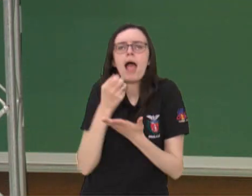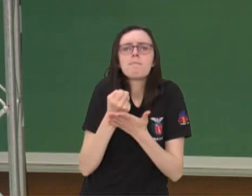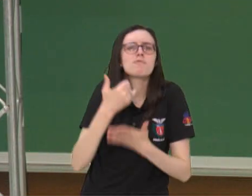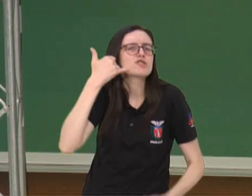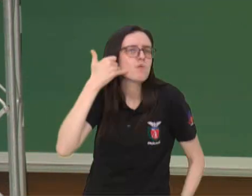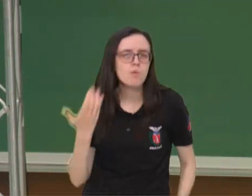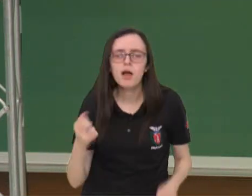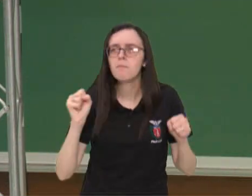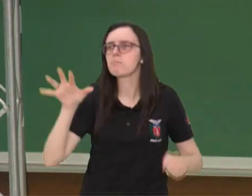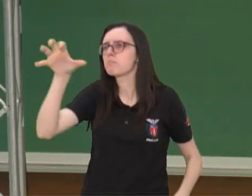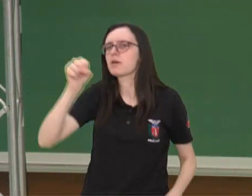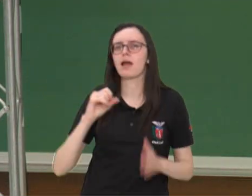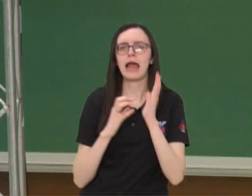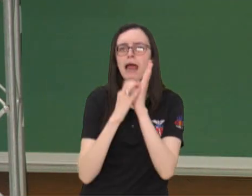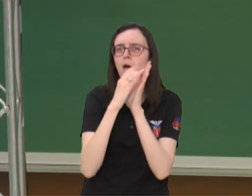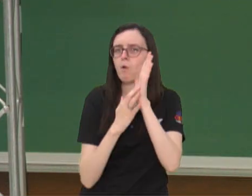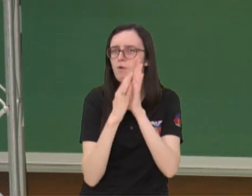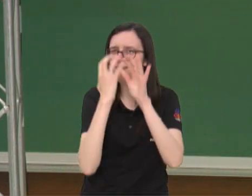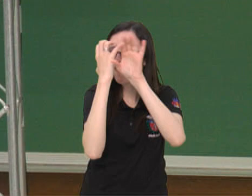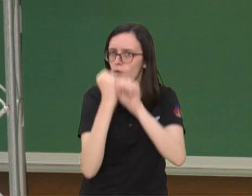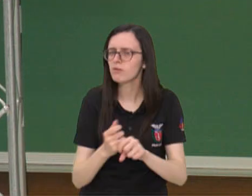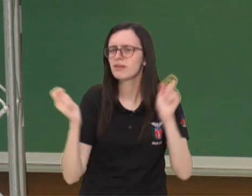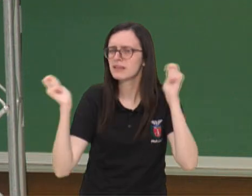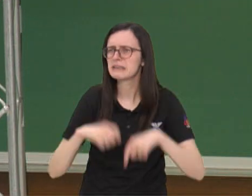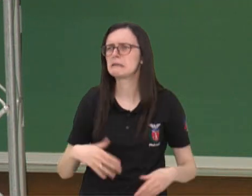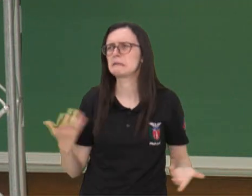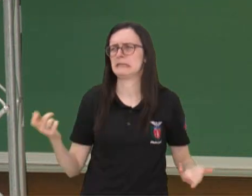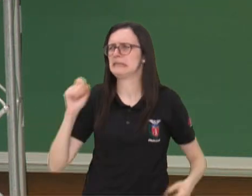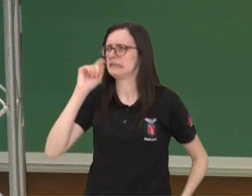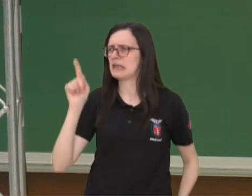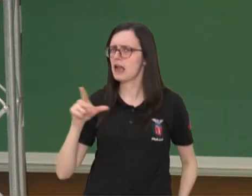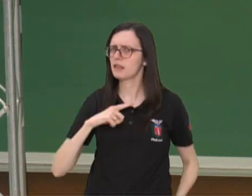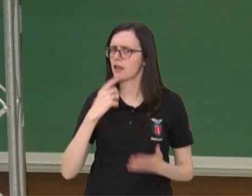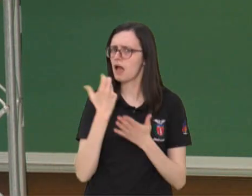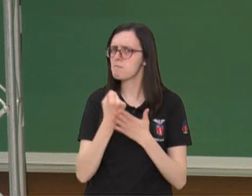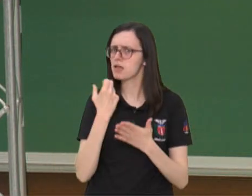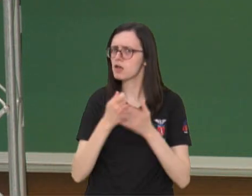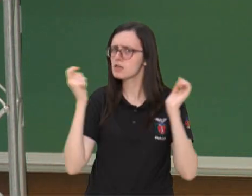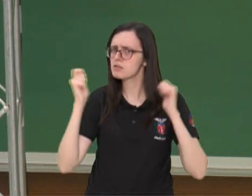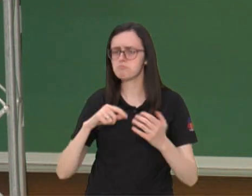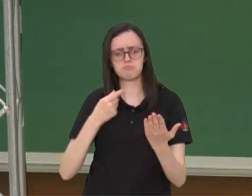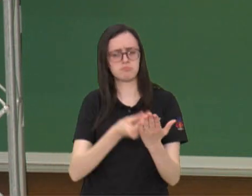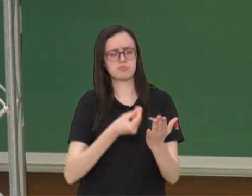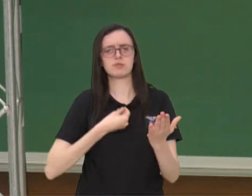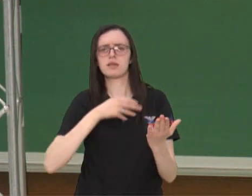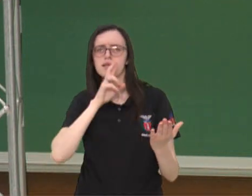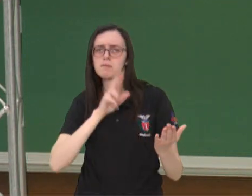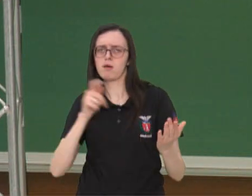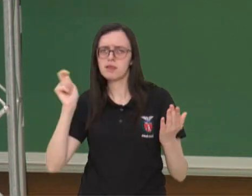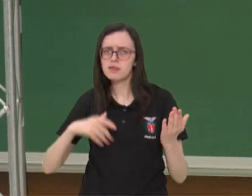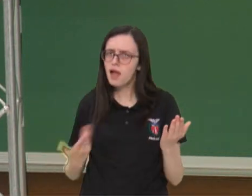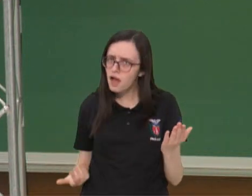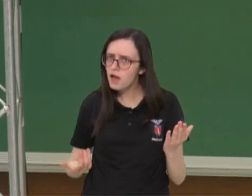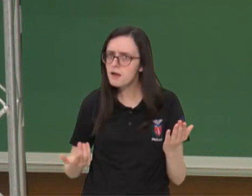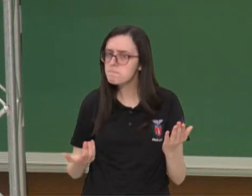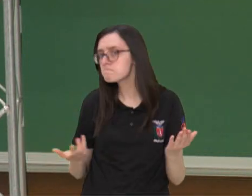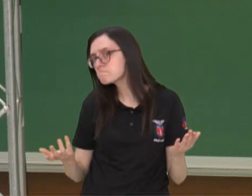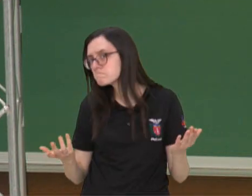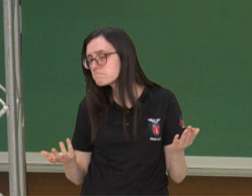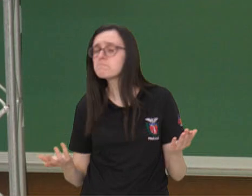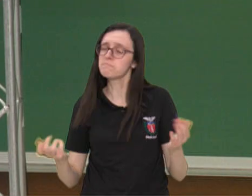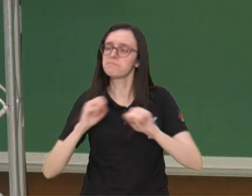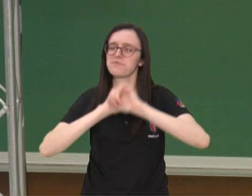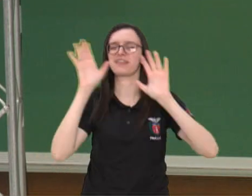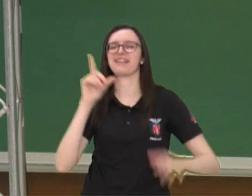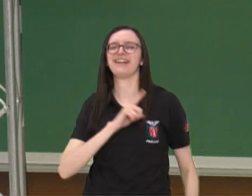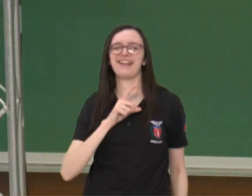aplicativo. Utilize, pesquisa sobre. Falou, será que não tem um aplicativo que já me dá a solução das raízes da equação do segundo grau?